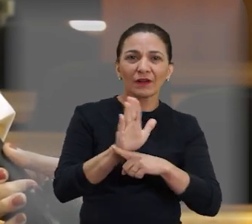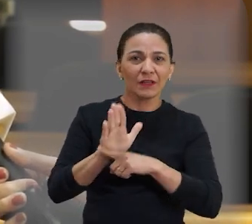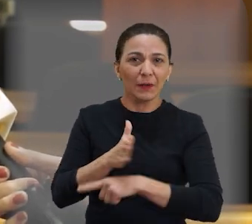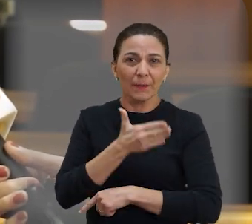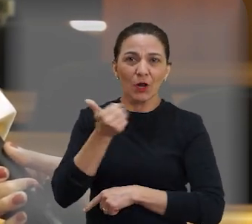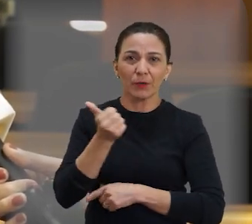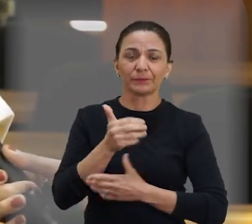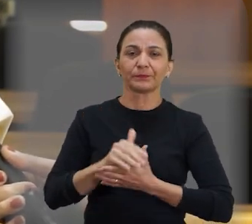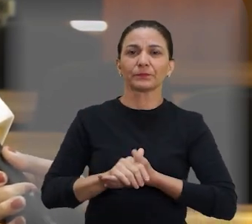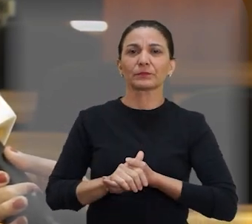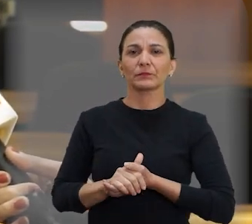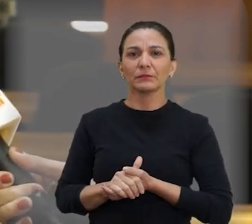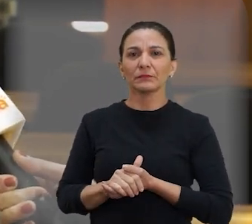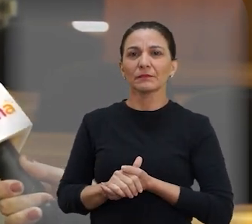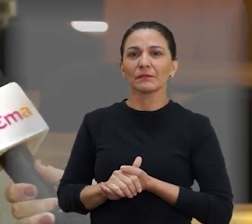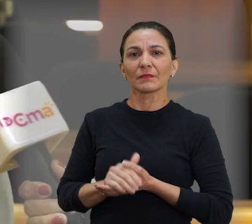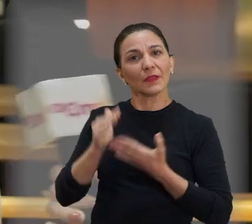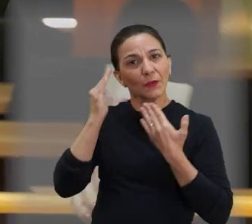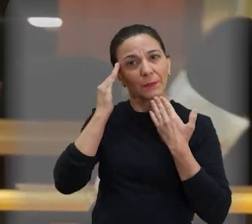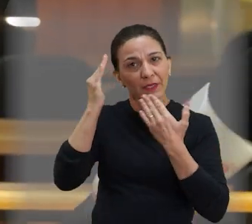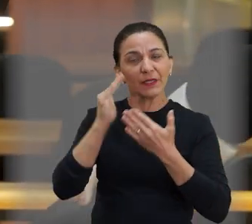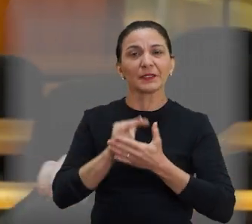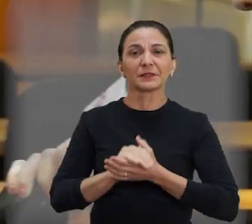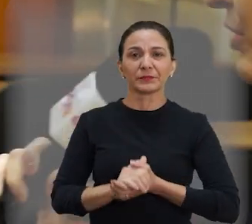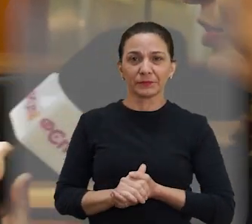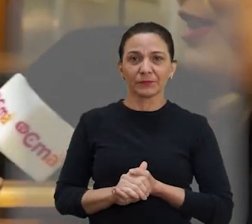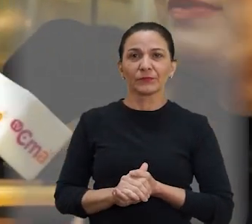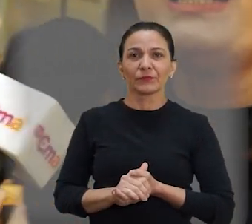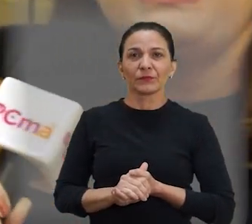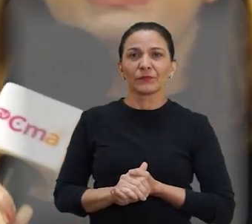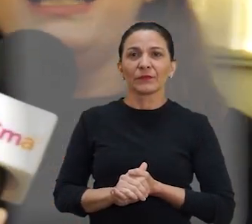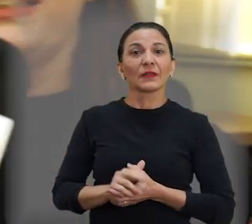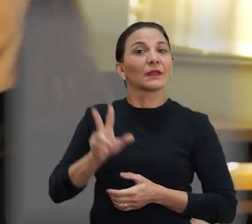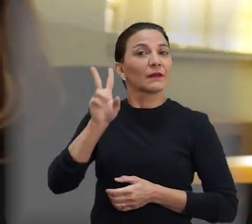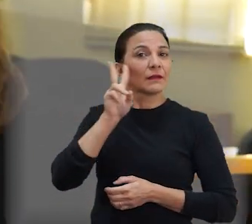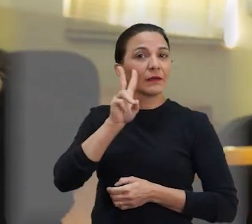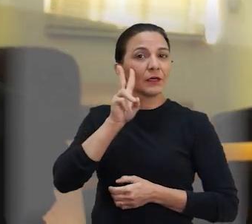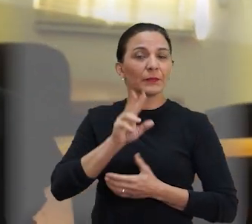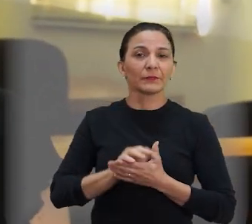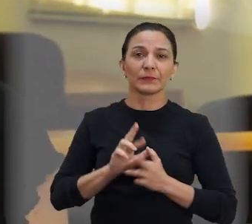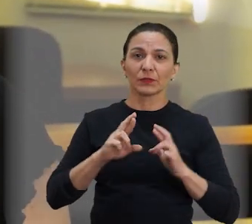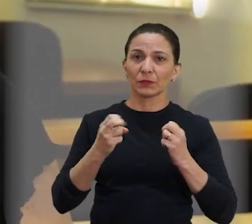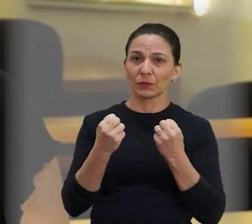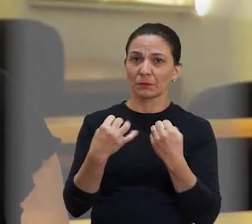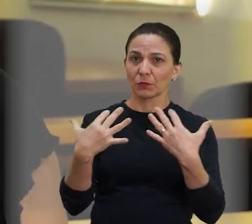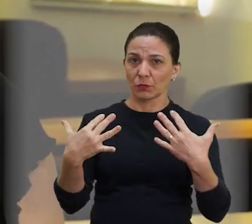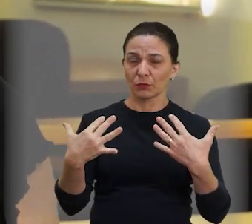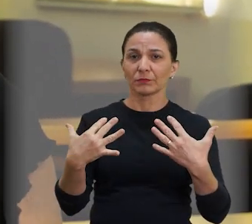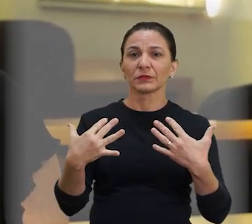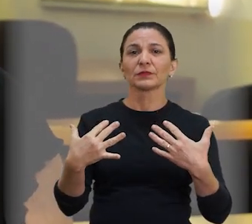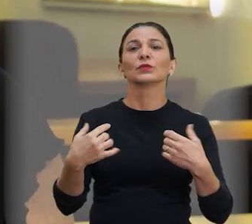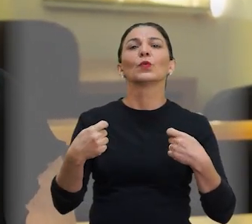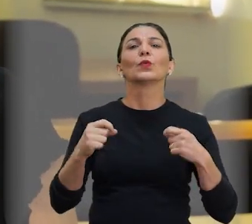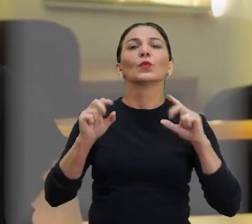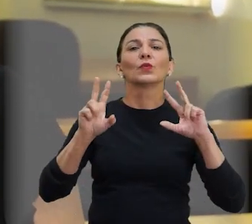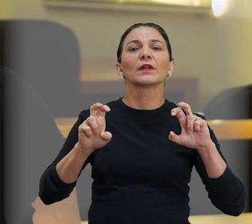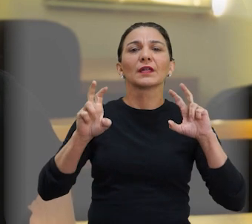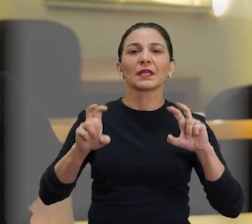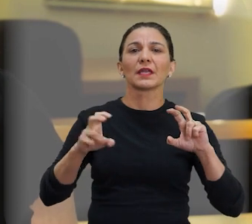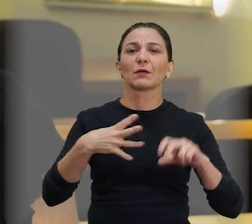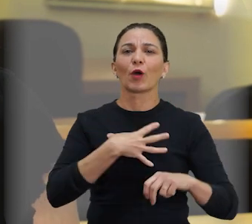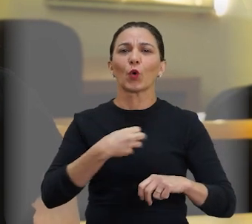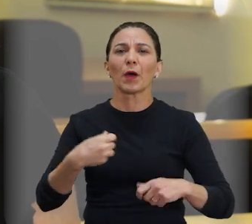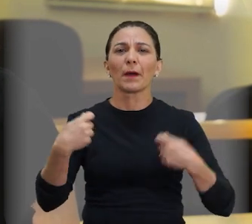melhor a população nesse sentido muito obrigada aluna então só Relembrando a audiência pública